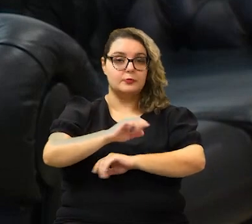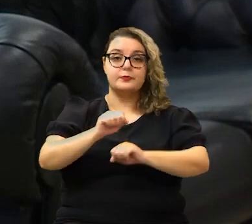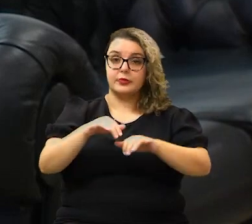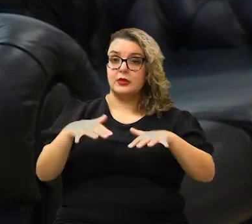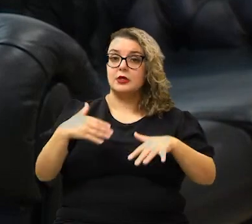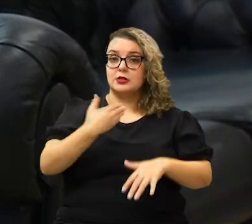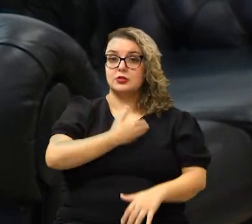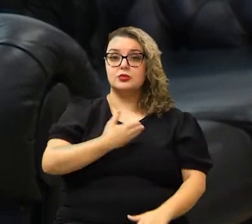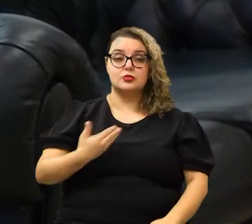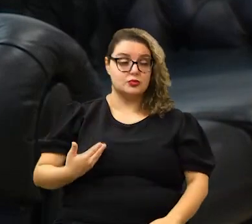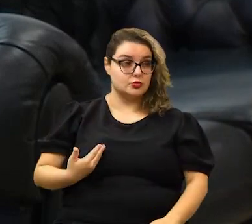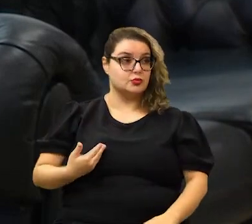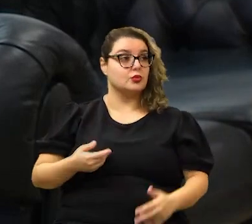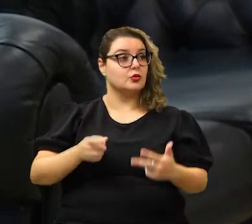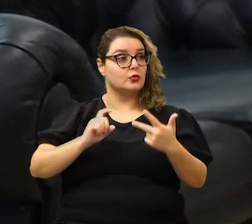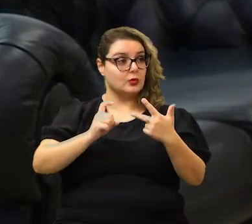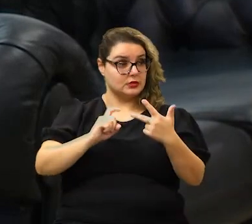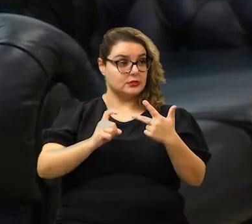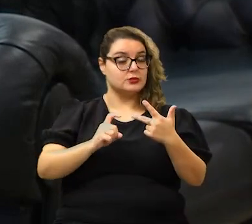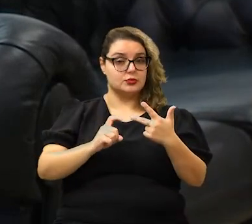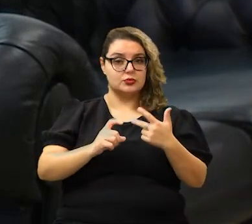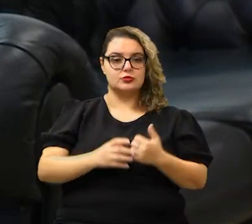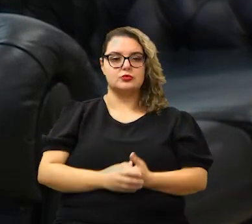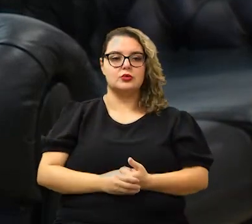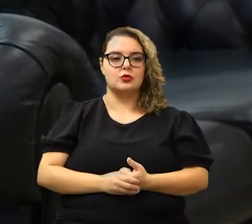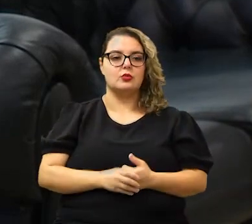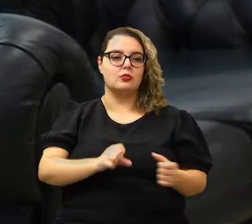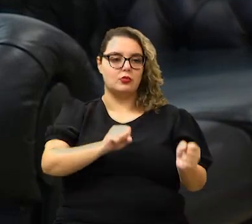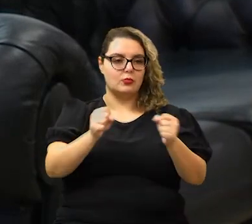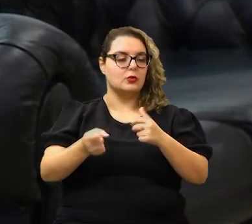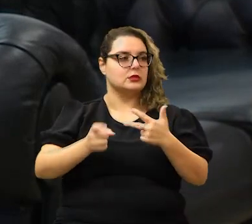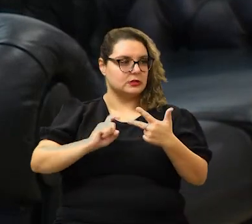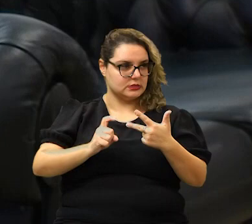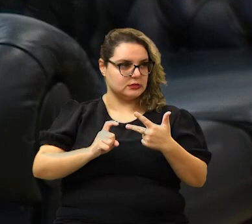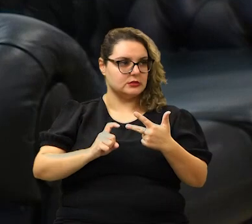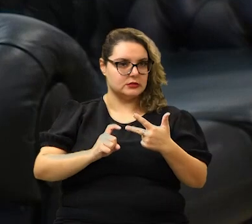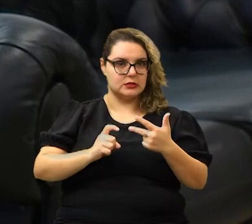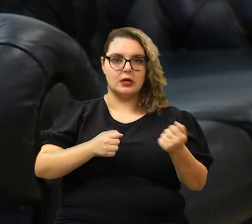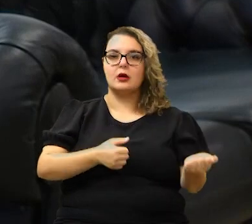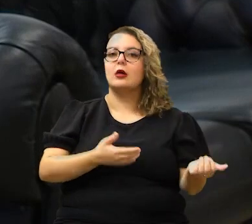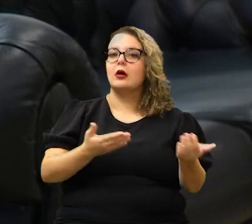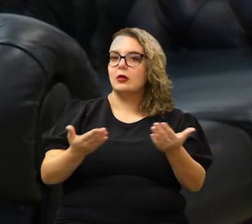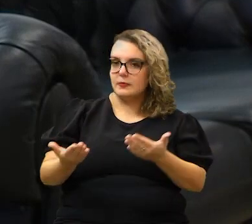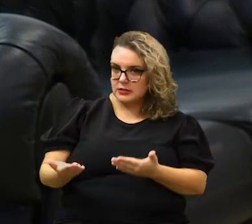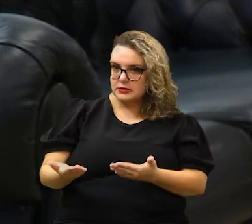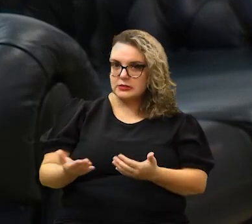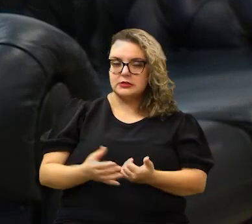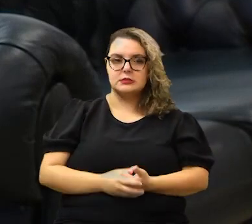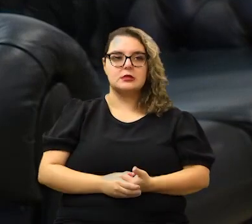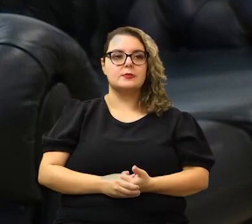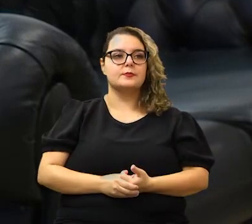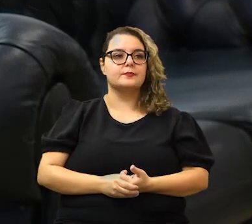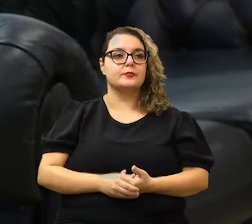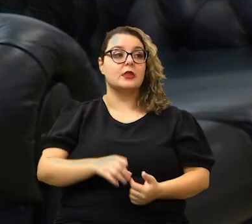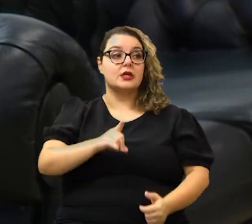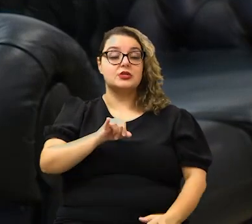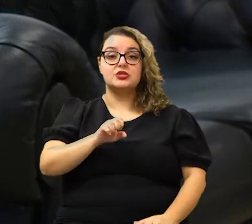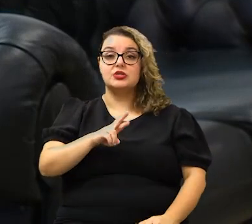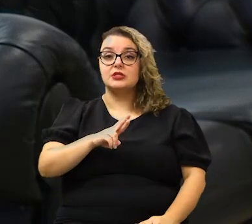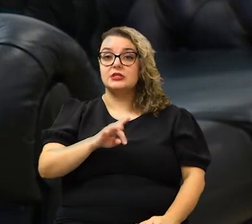essa audiência pública onde o Executivo, né, o Poder Executivo irá apresentar